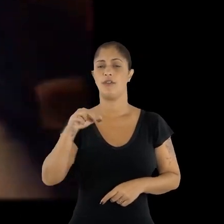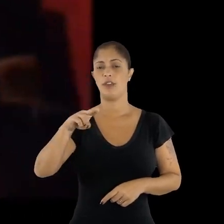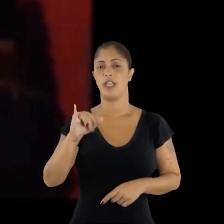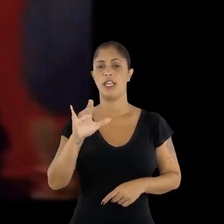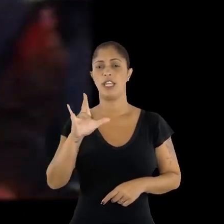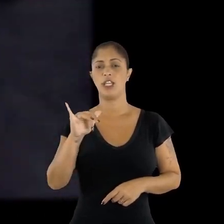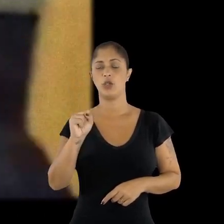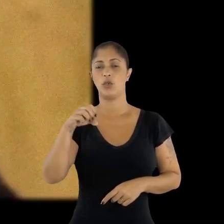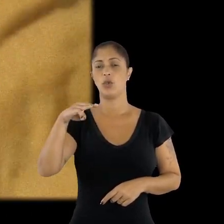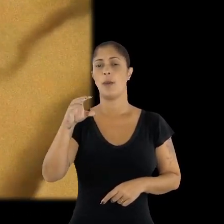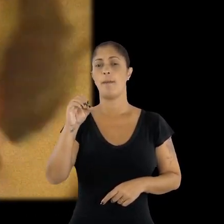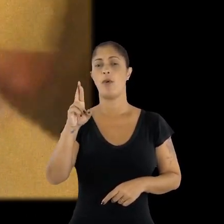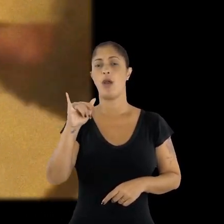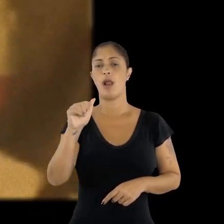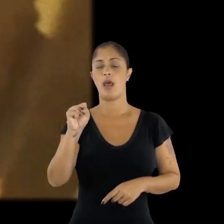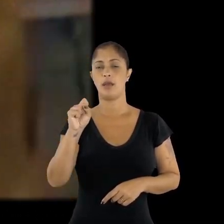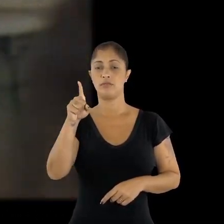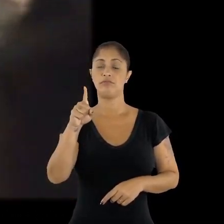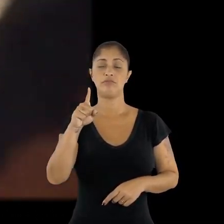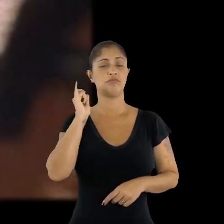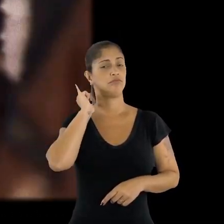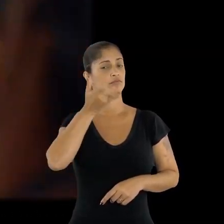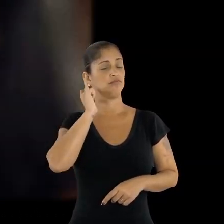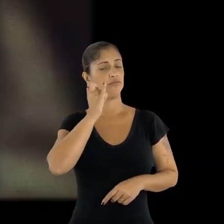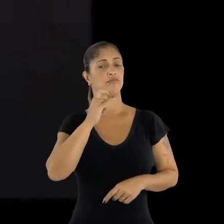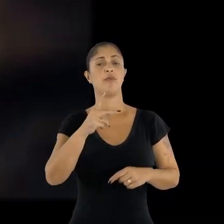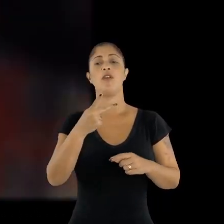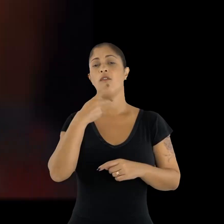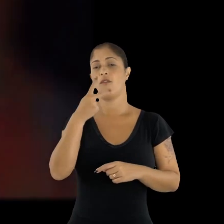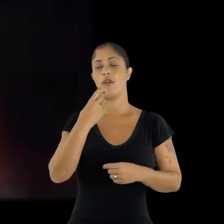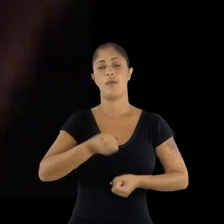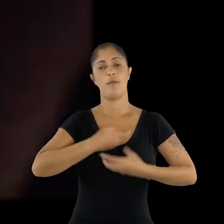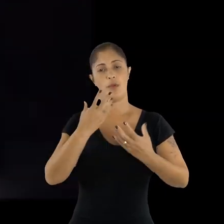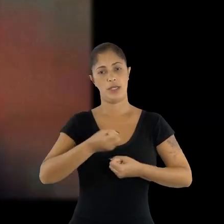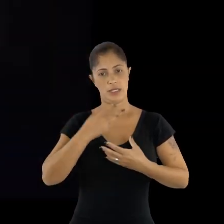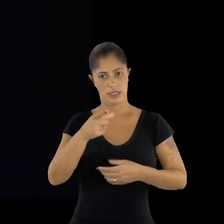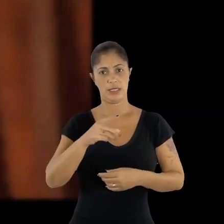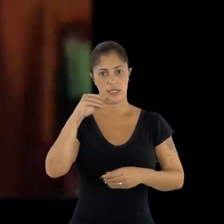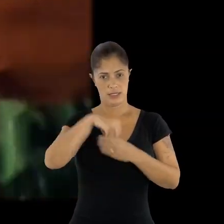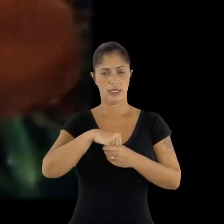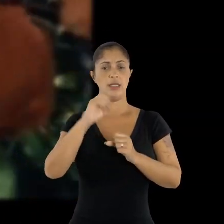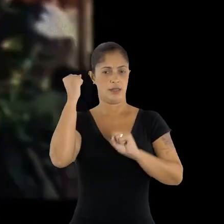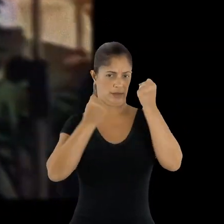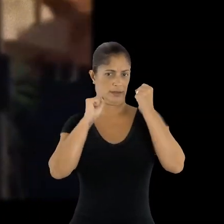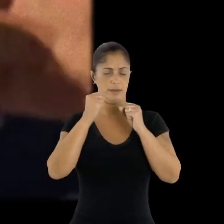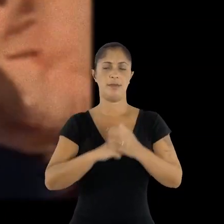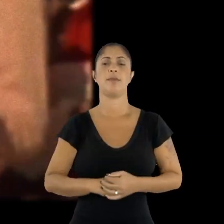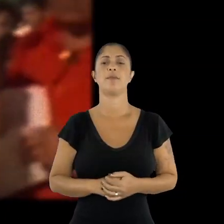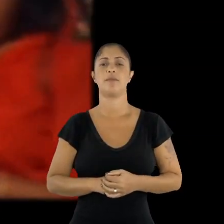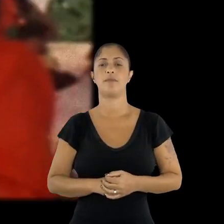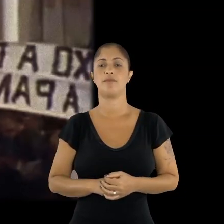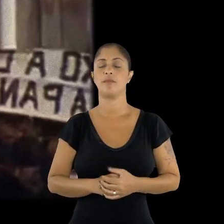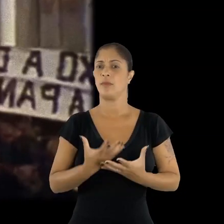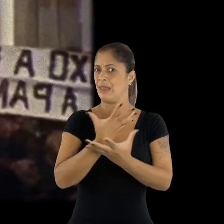de Vinícius de Moraes, que recitou ele mesmo o Operário em Construção. Aí era uma missa,